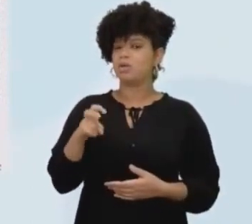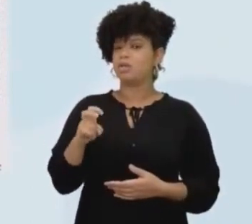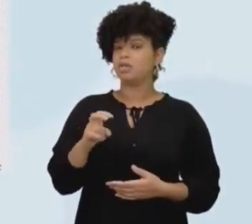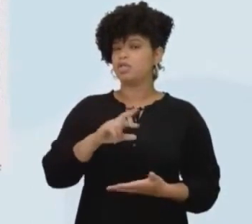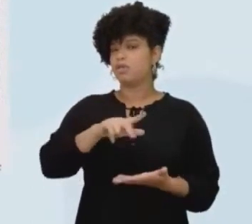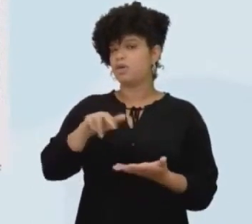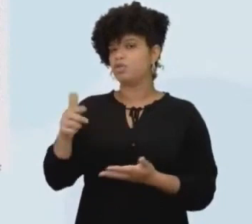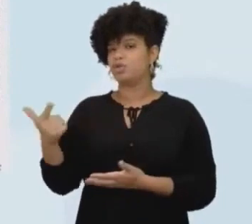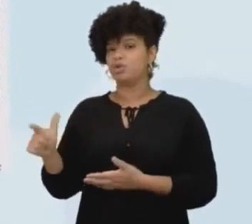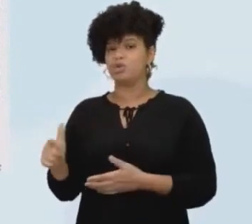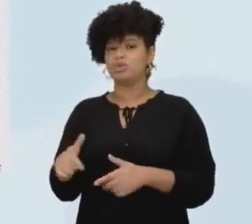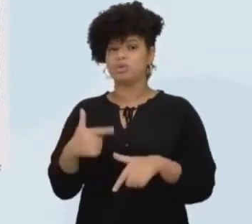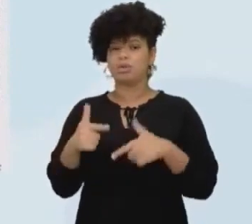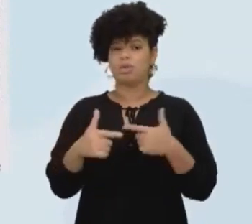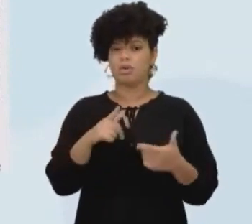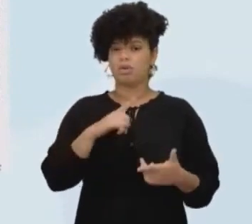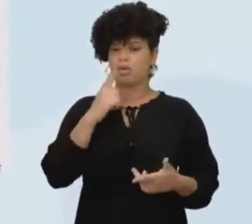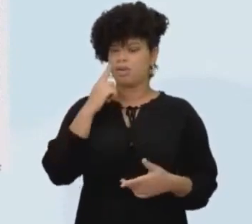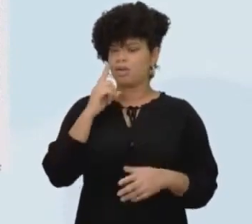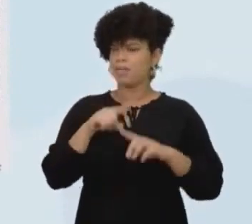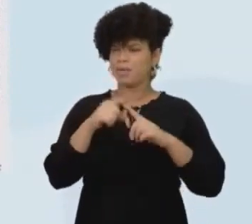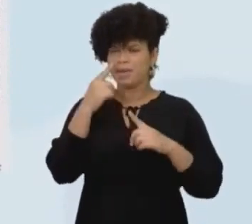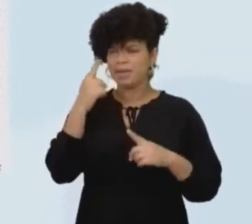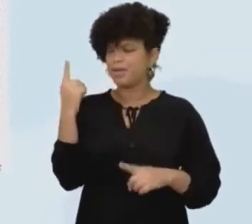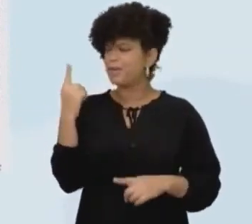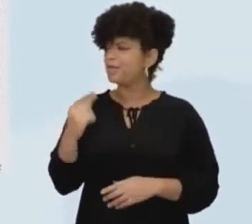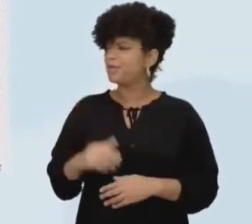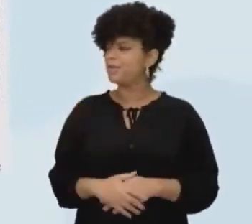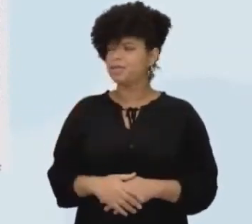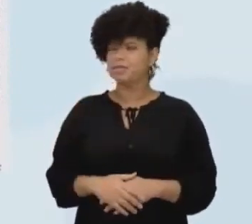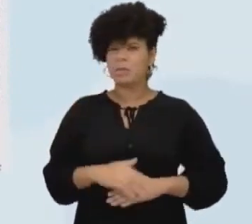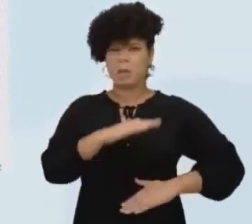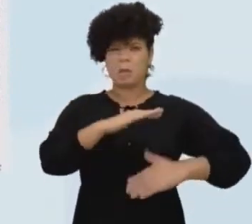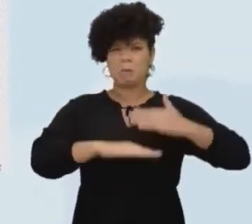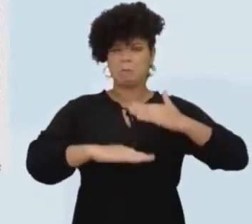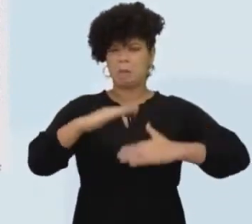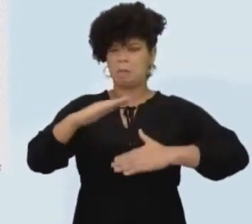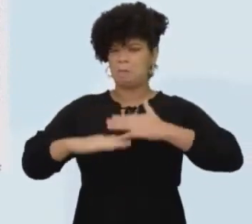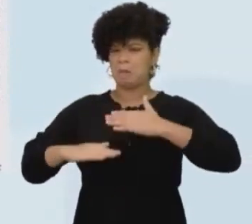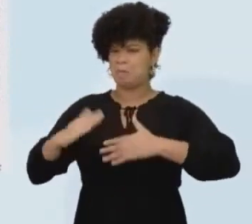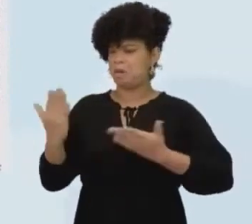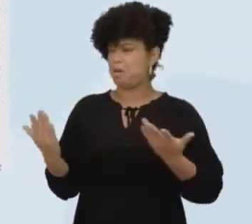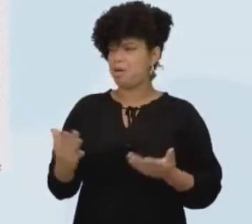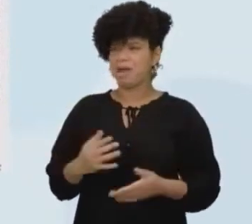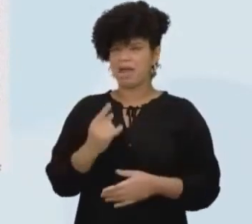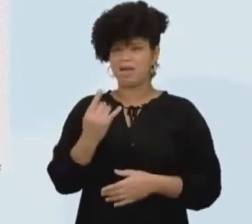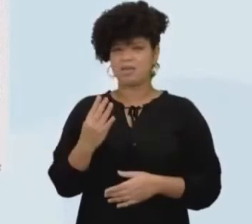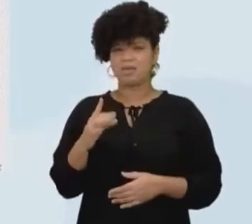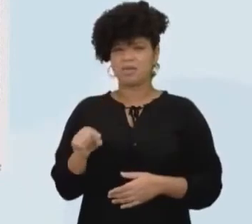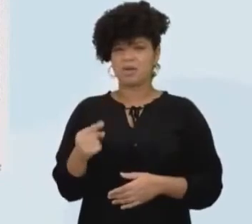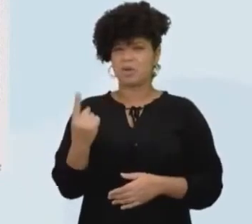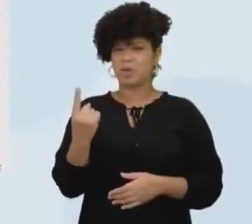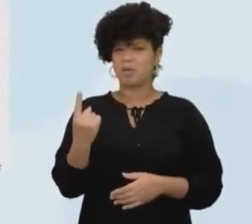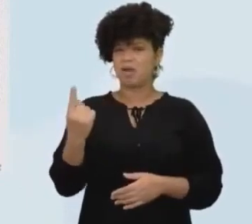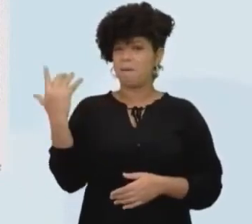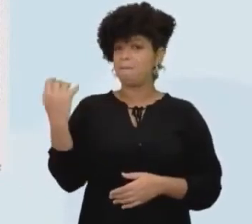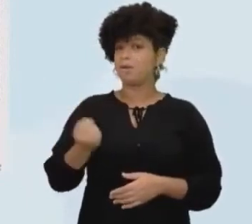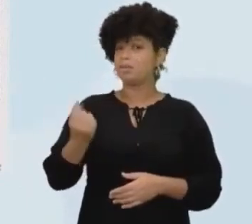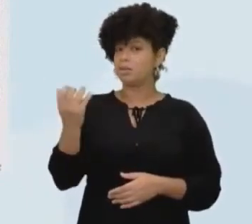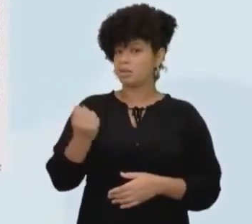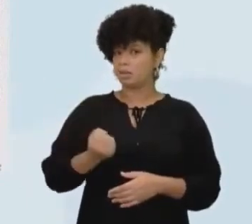rendimentos né só que aí quando a gente vê essa questão aqui de 14,1% de aposentadoria ou pensão